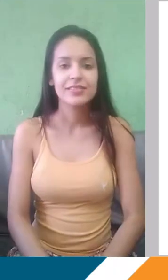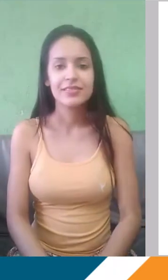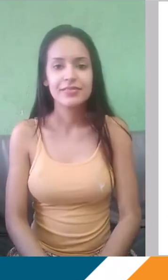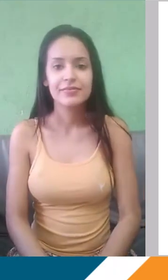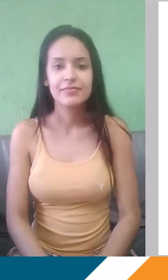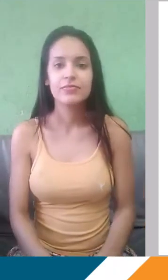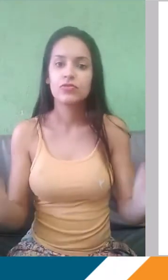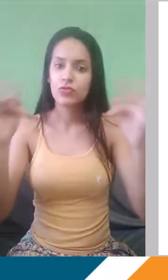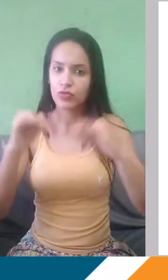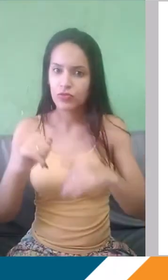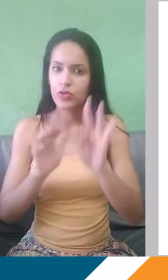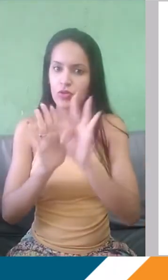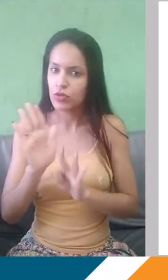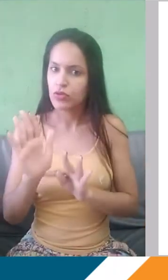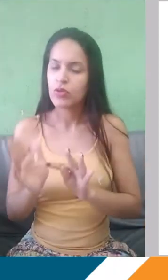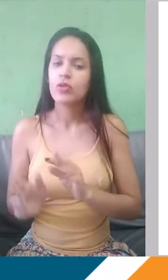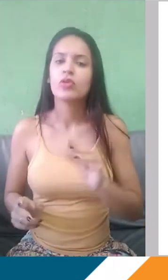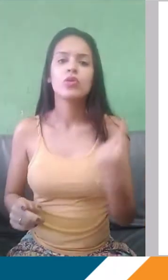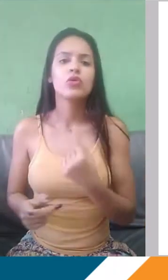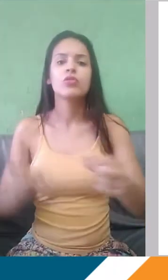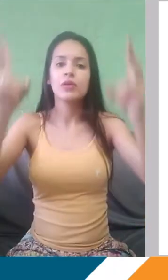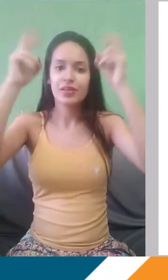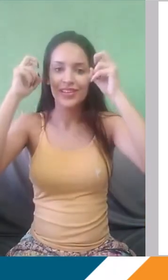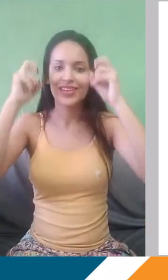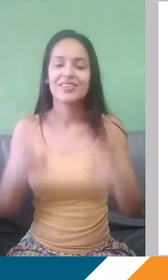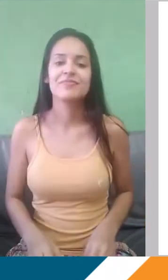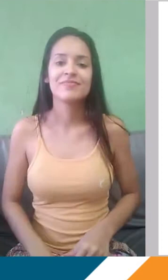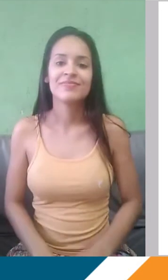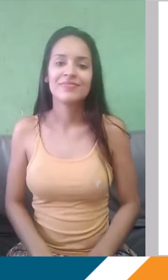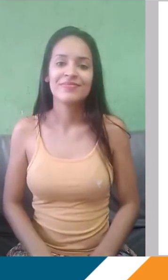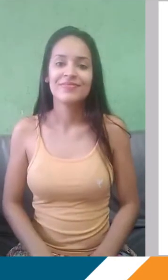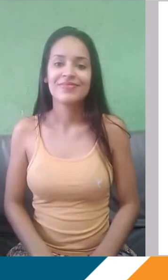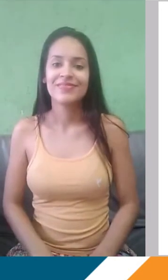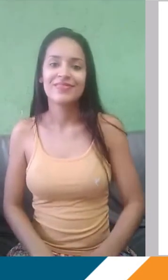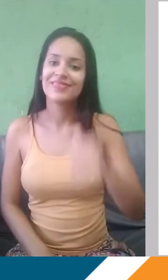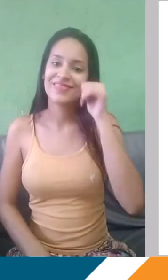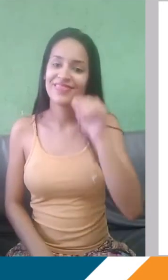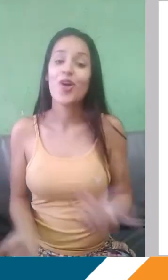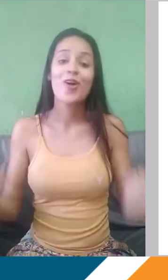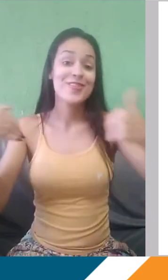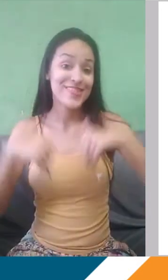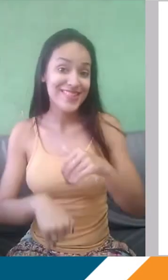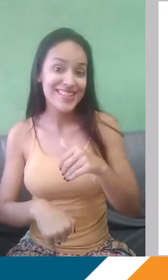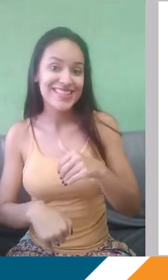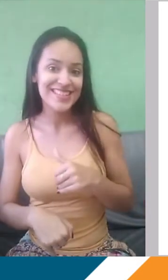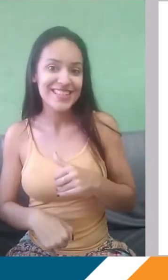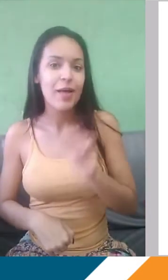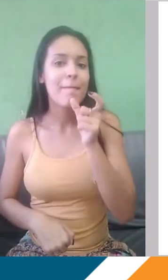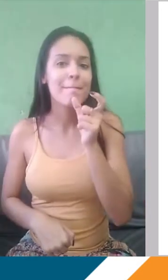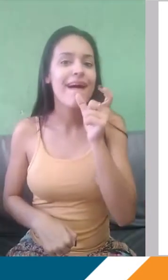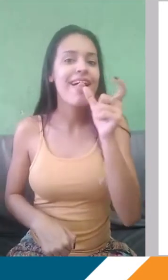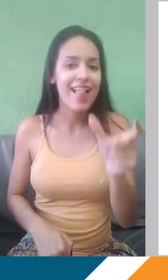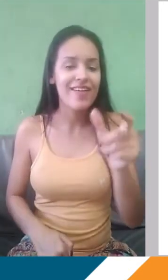texto, nota-se que a narradora e sua prima se apropriam do vocabulário usado pela moça visitante